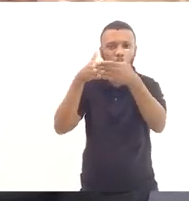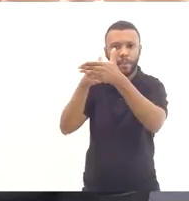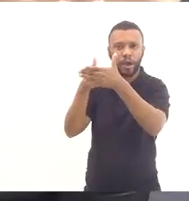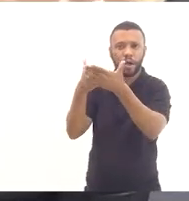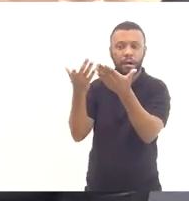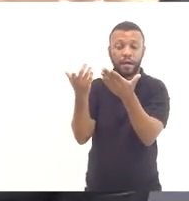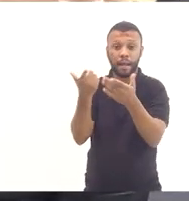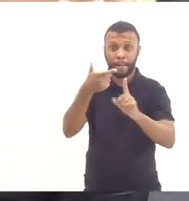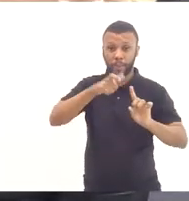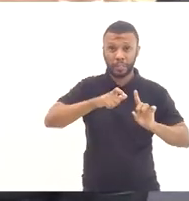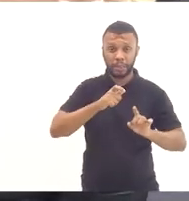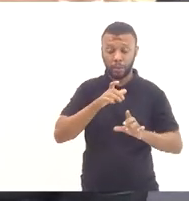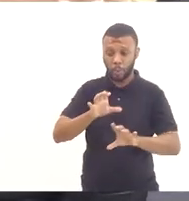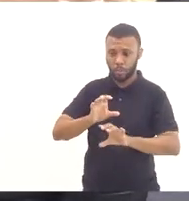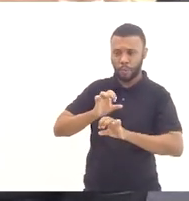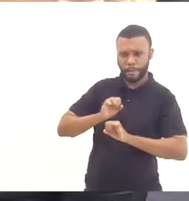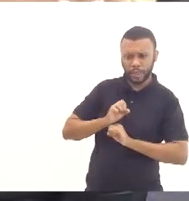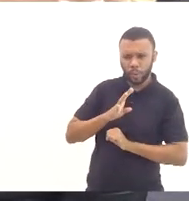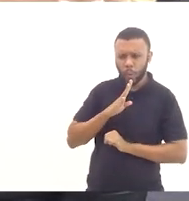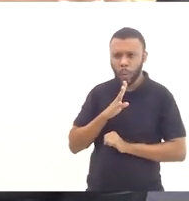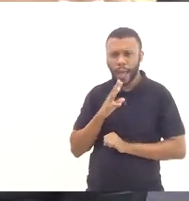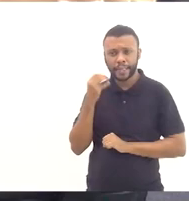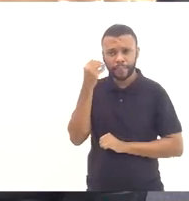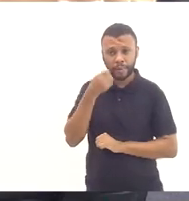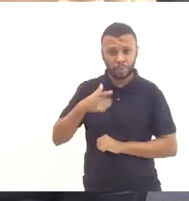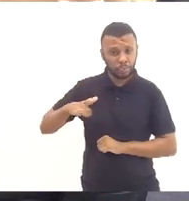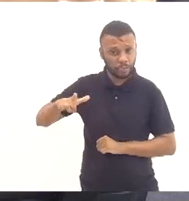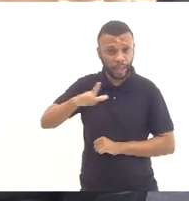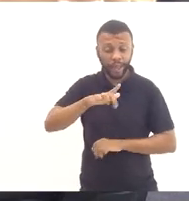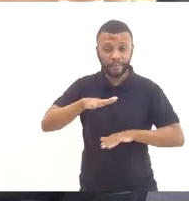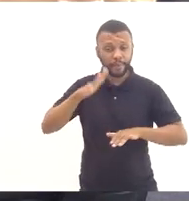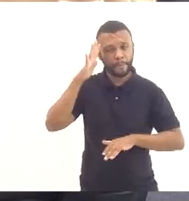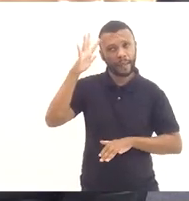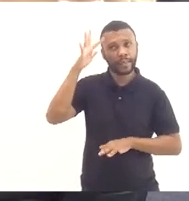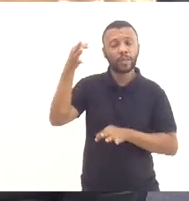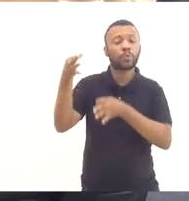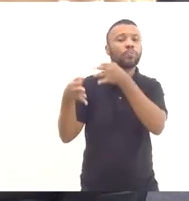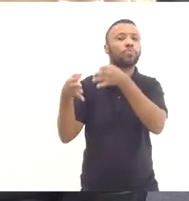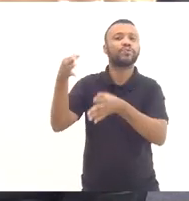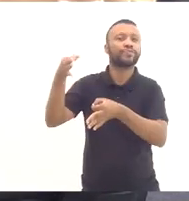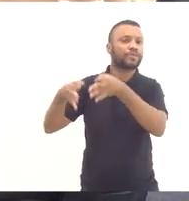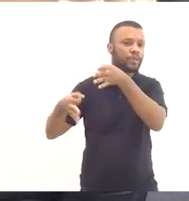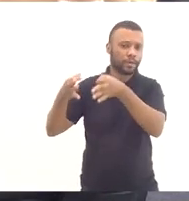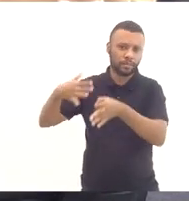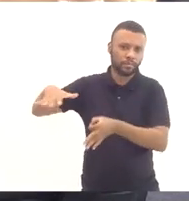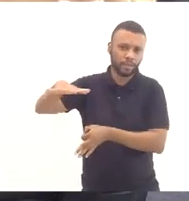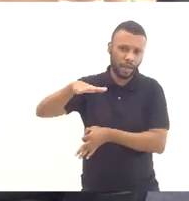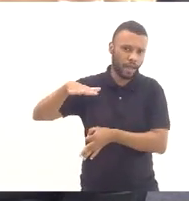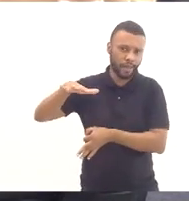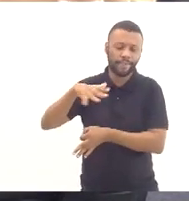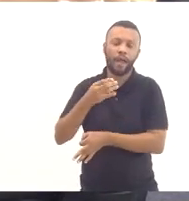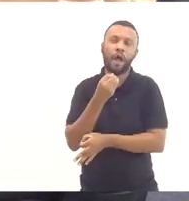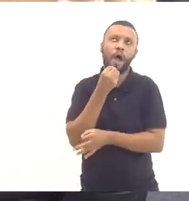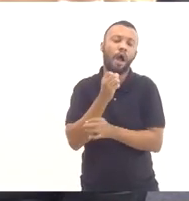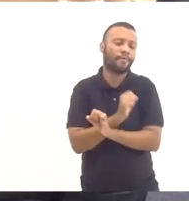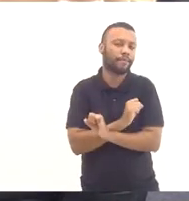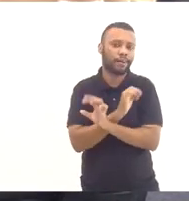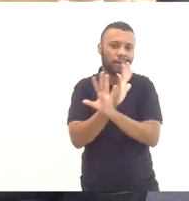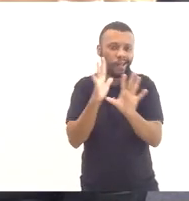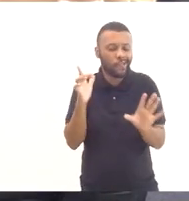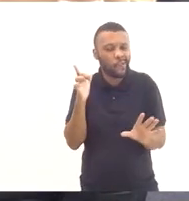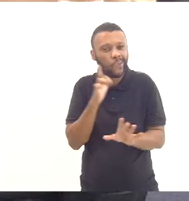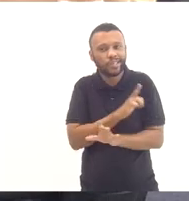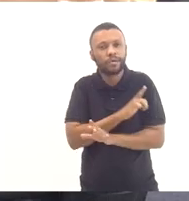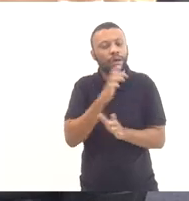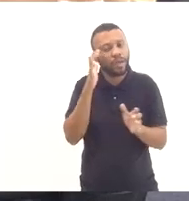de uma maneira absurda e assim não tem coisa que você pensa no direito Às vezes a deve entender muito mais do que eu que você tá fazendo isso aqui é claro que eu que eu